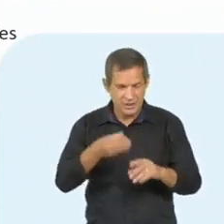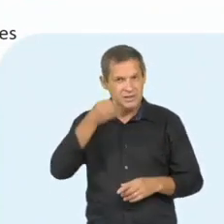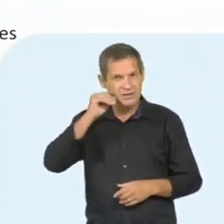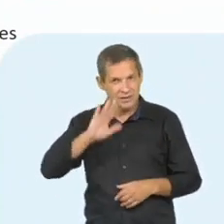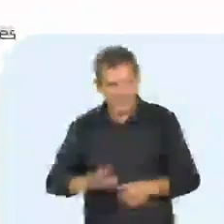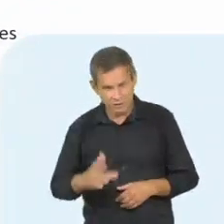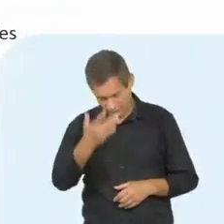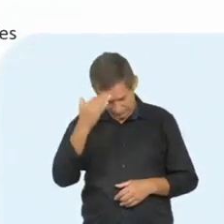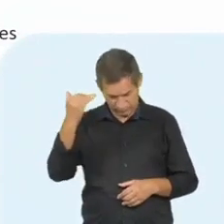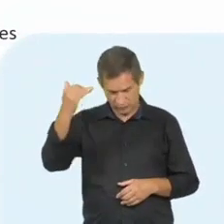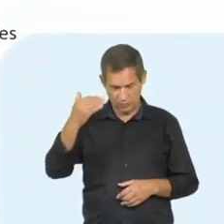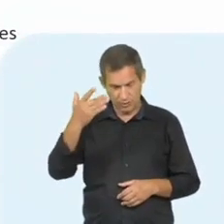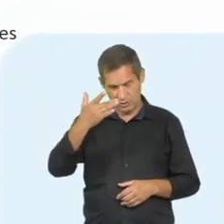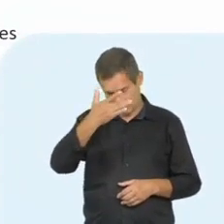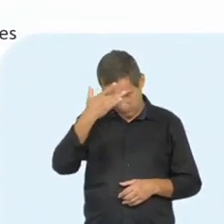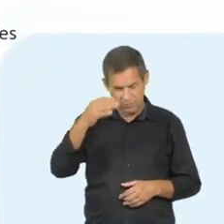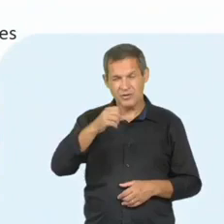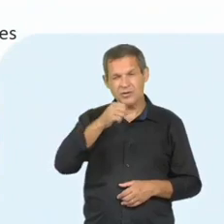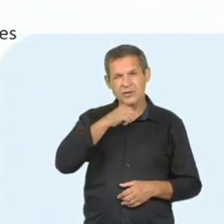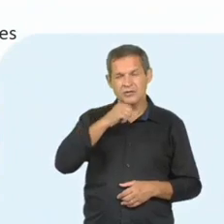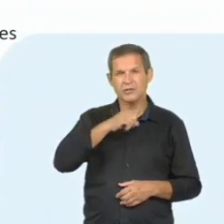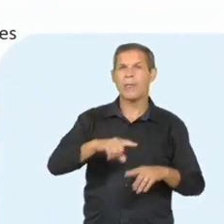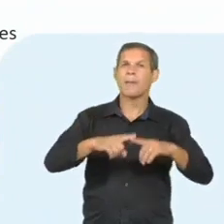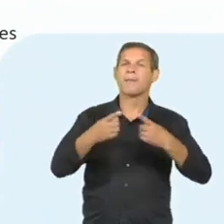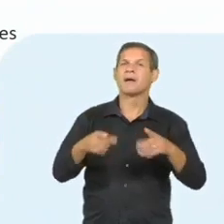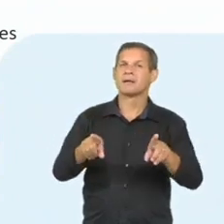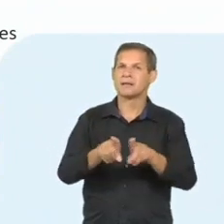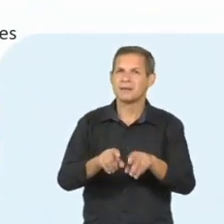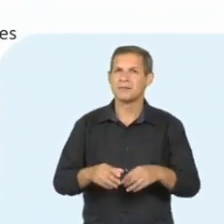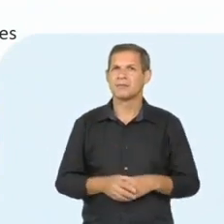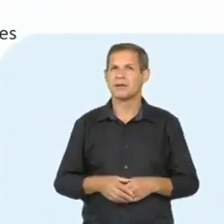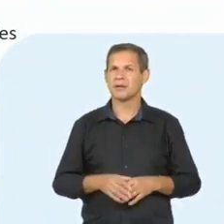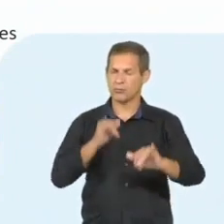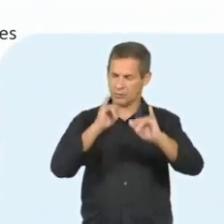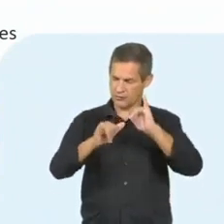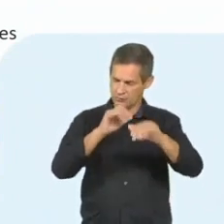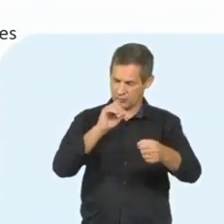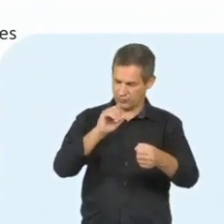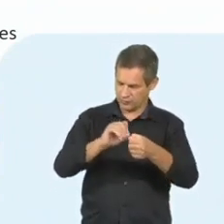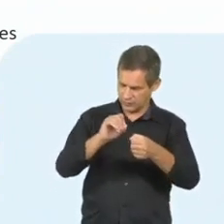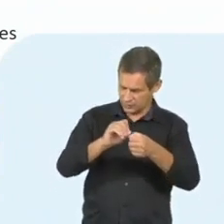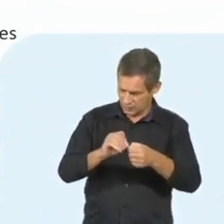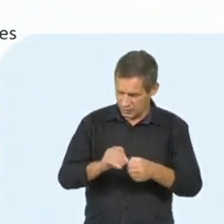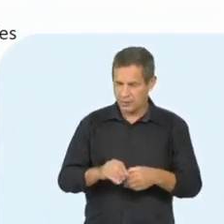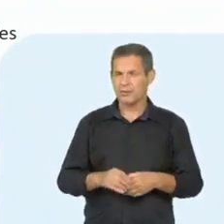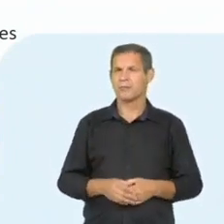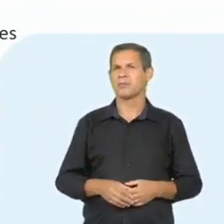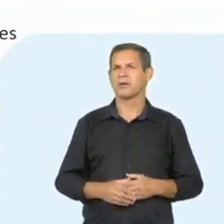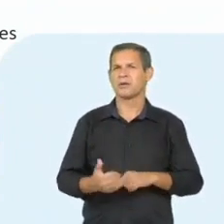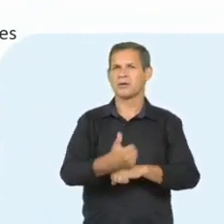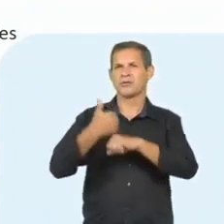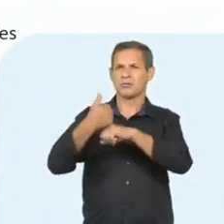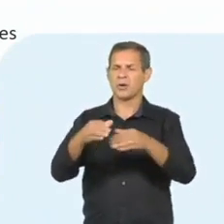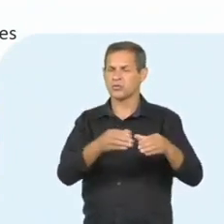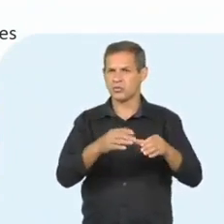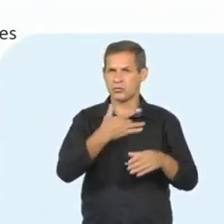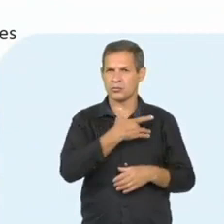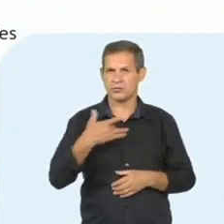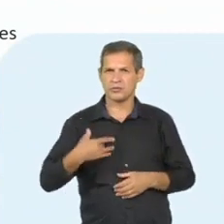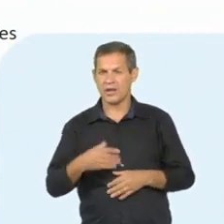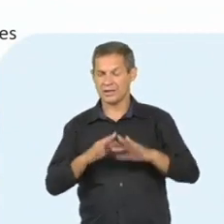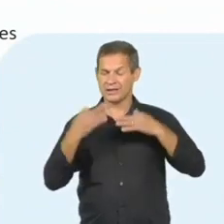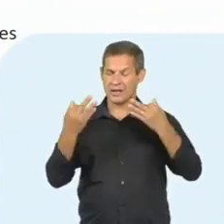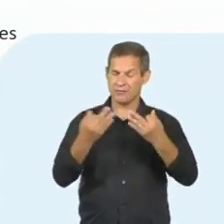crianças, adultos e idosos. E presta informações preenchidas pelos profissionais das equipes de saúde da